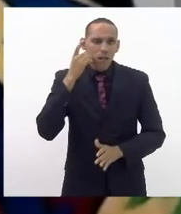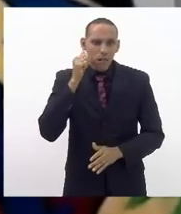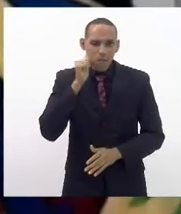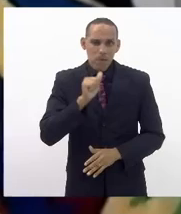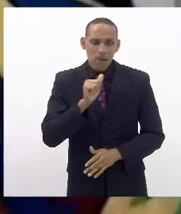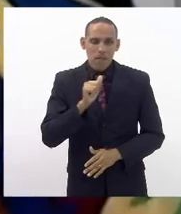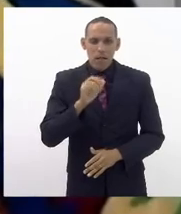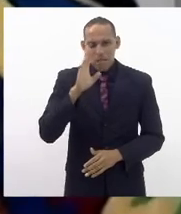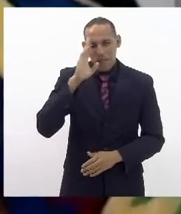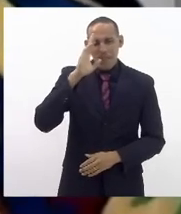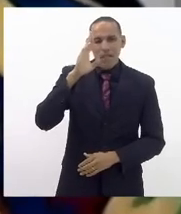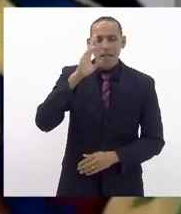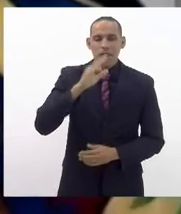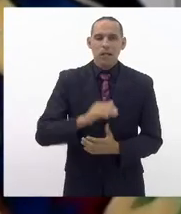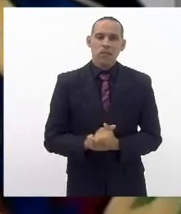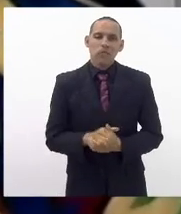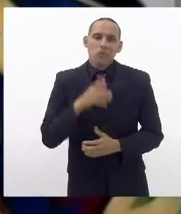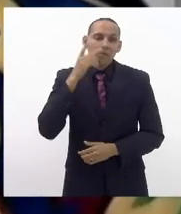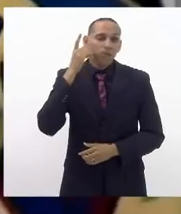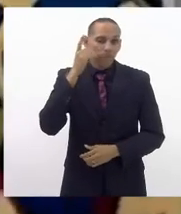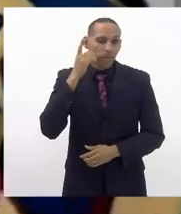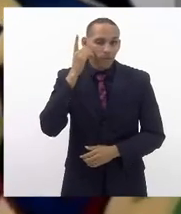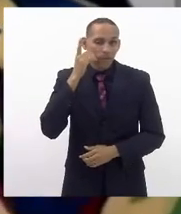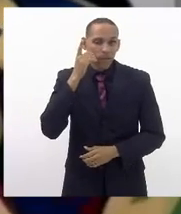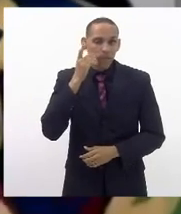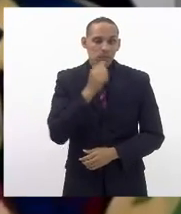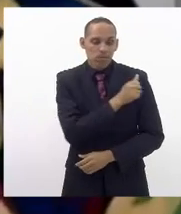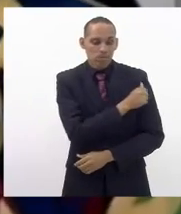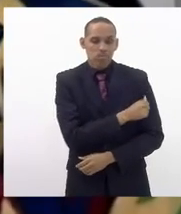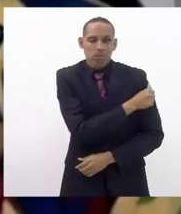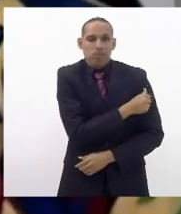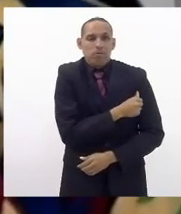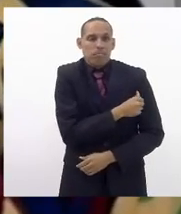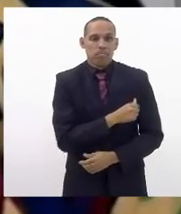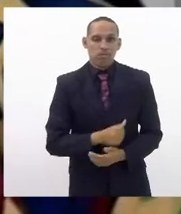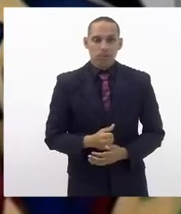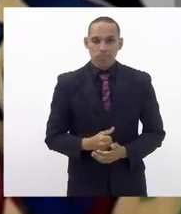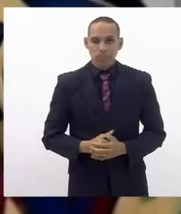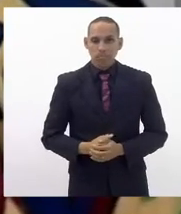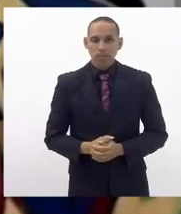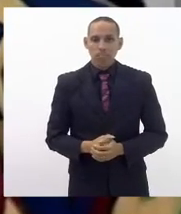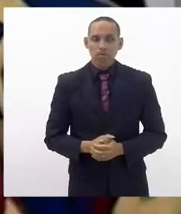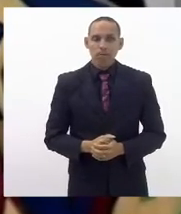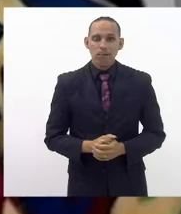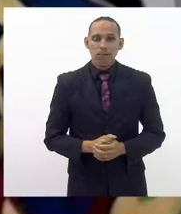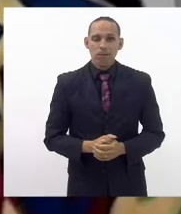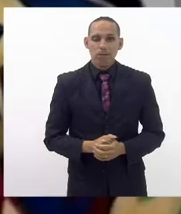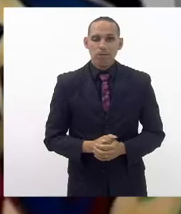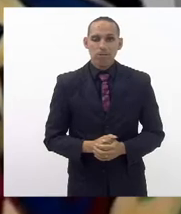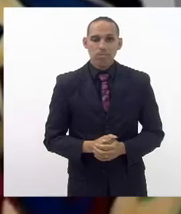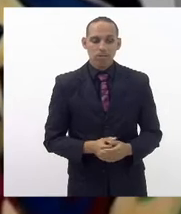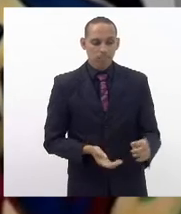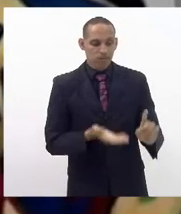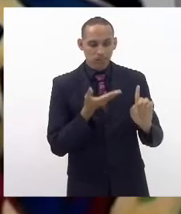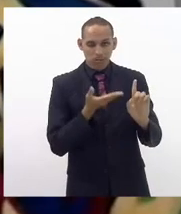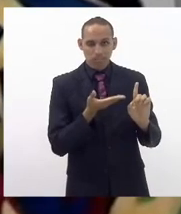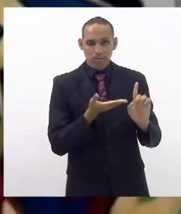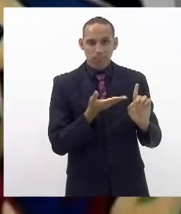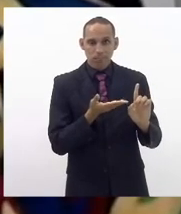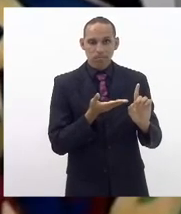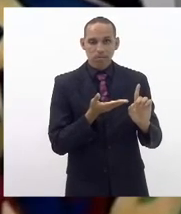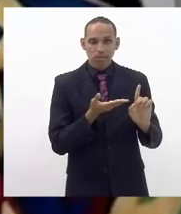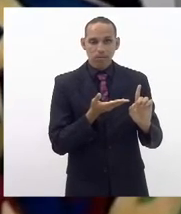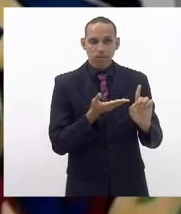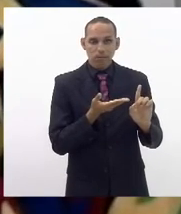ênfase na deputada enfermeira Rejane, né? Que acorreu em